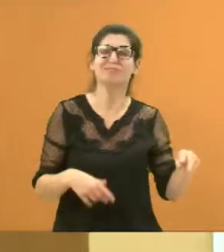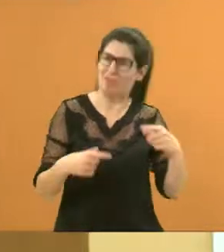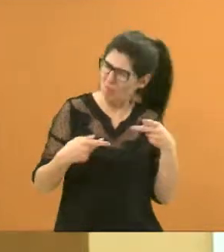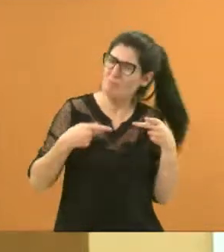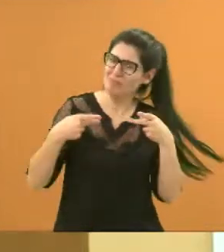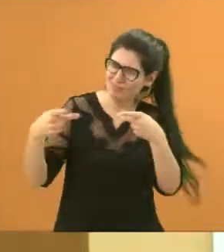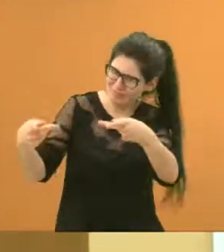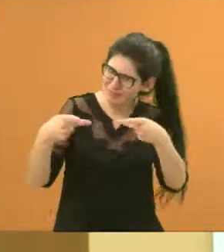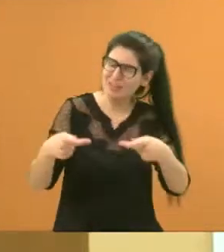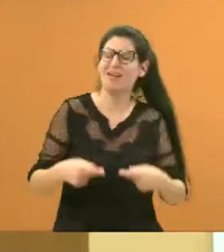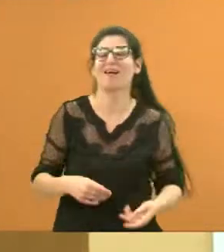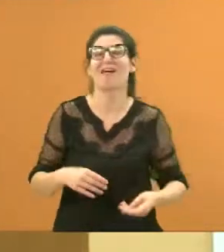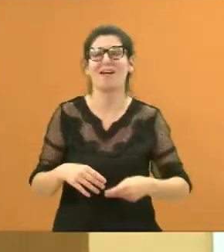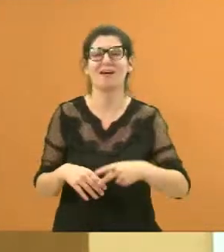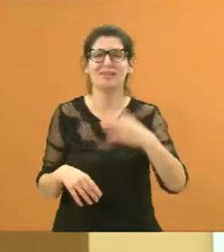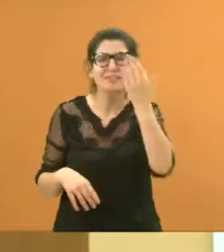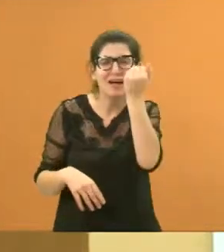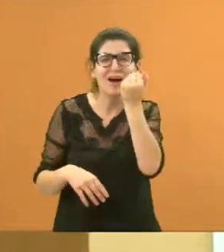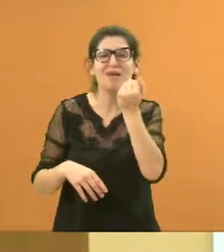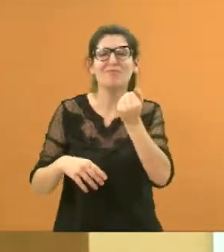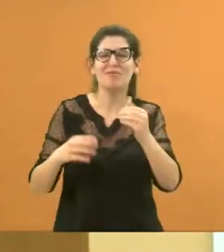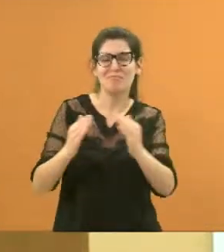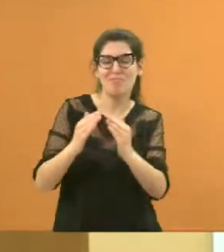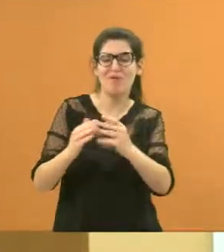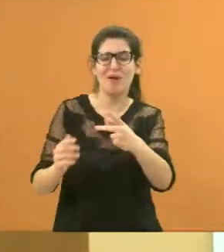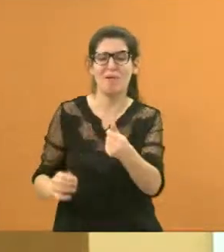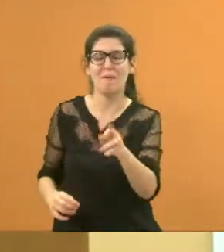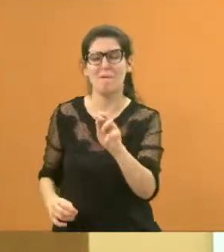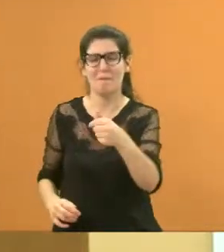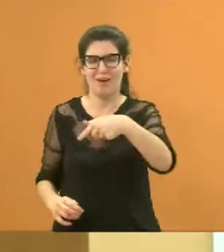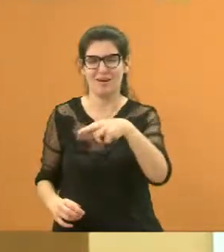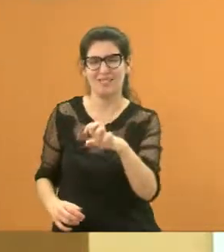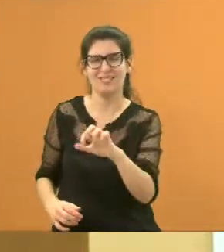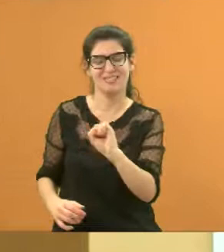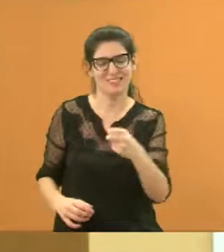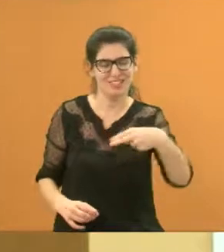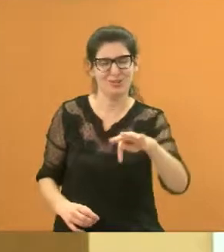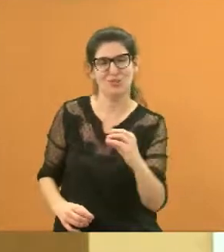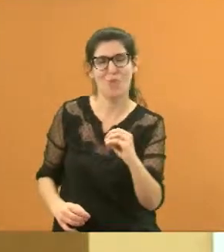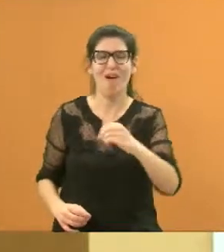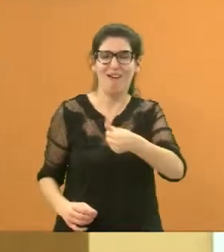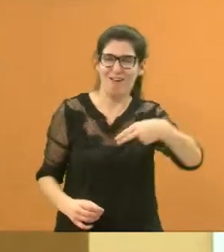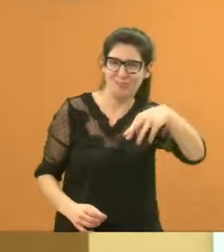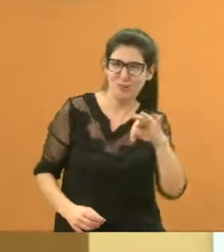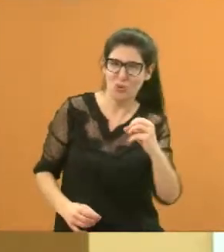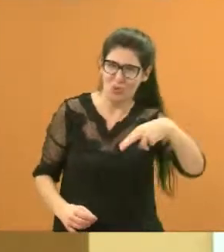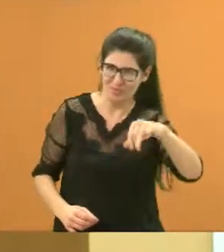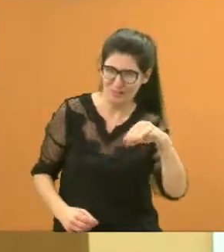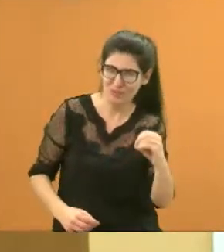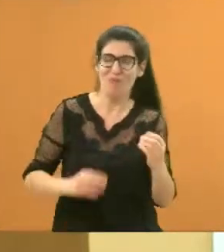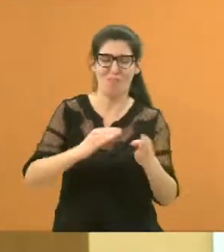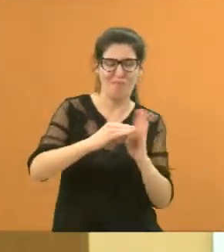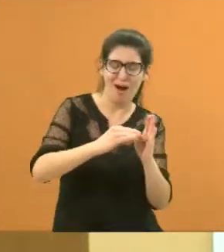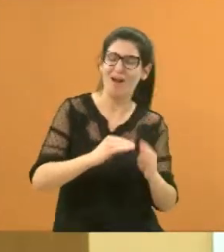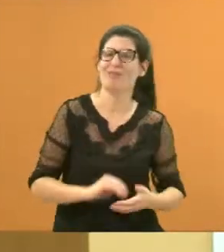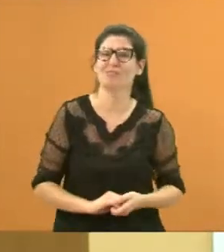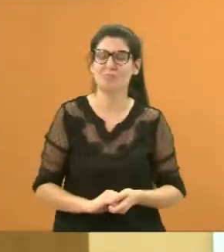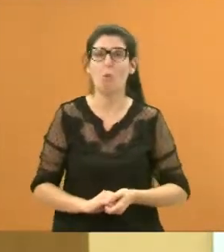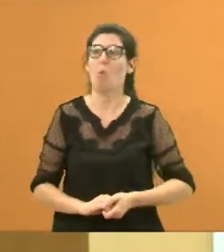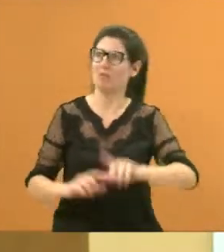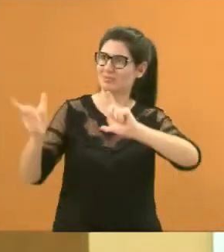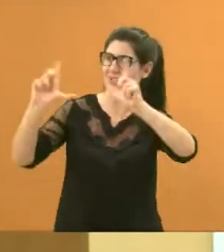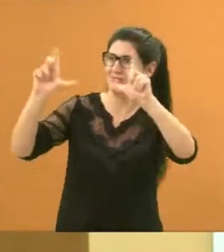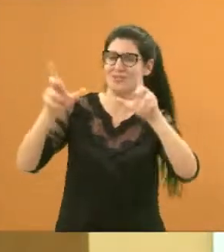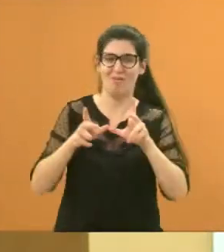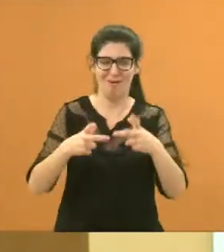Santo Antônio, na Avenida Vale do Paraíba. E é bacana quando a gente vê que a TV, de fato, tem uma grande audiência, né? Então, vamos